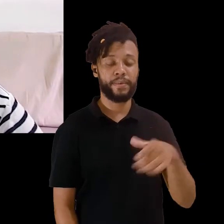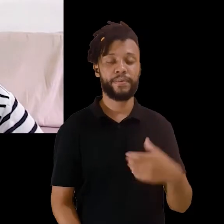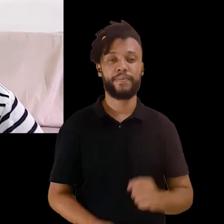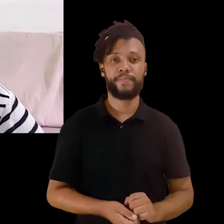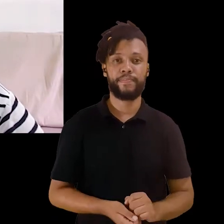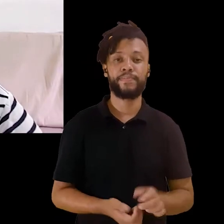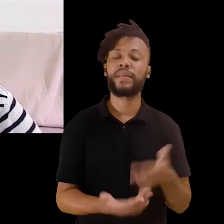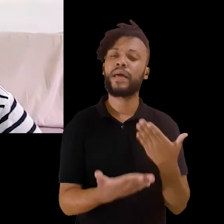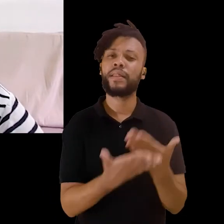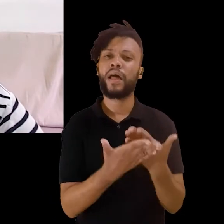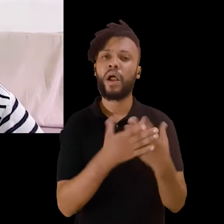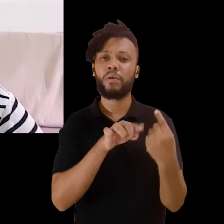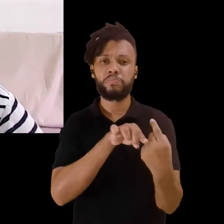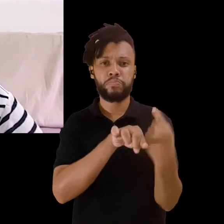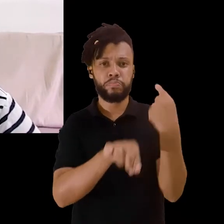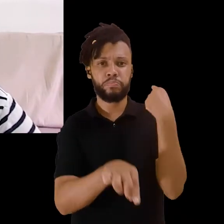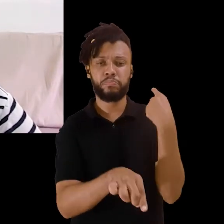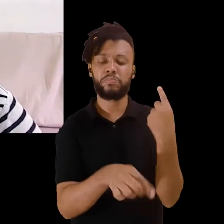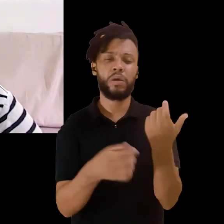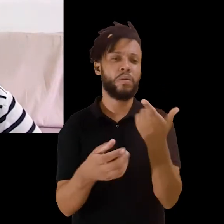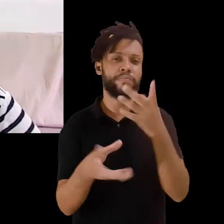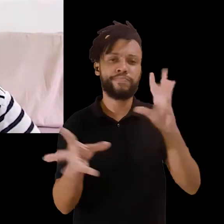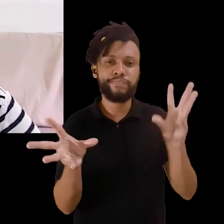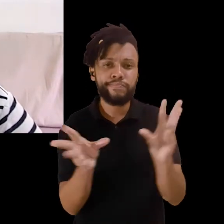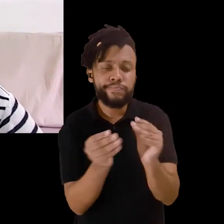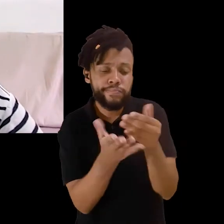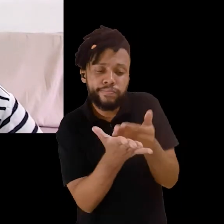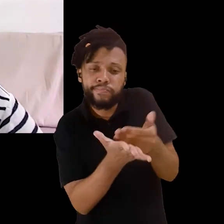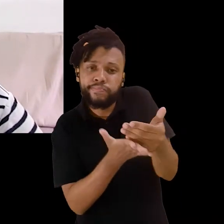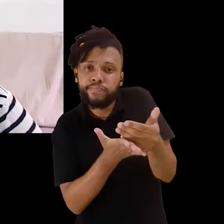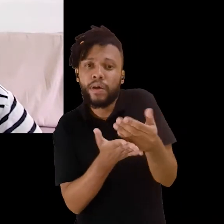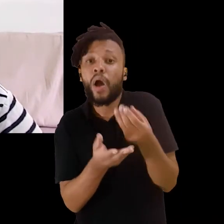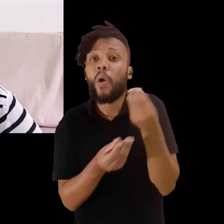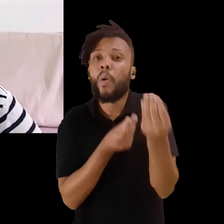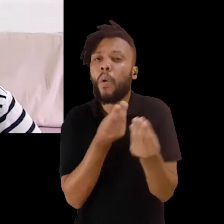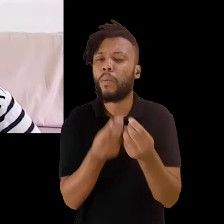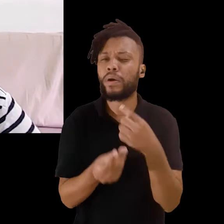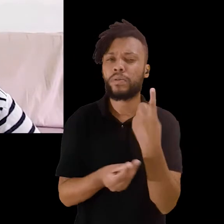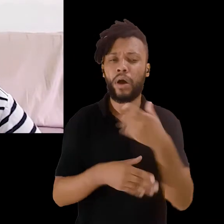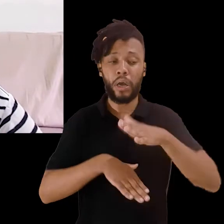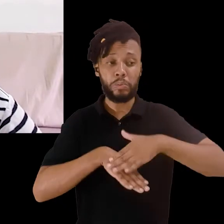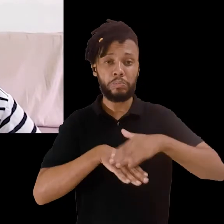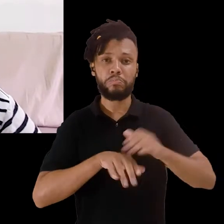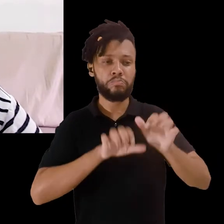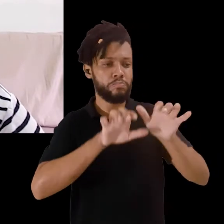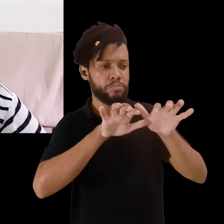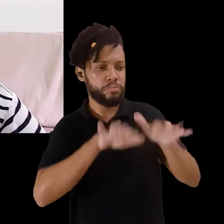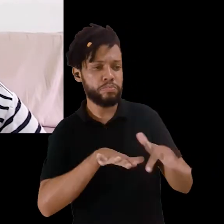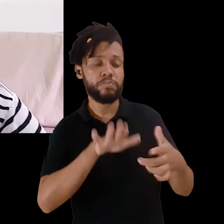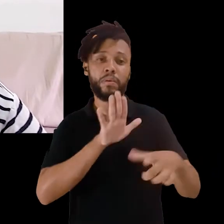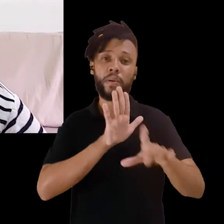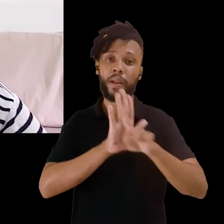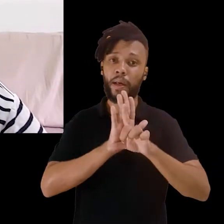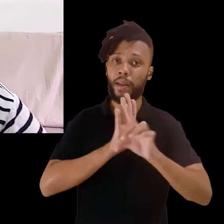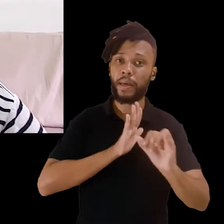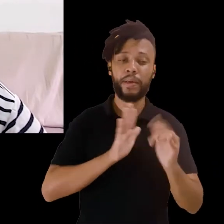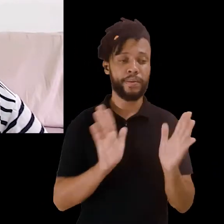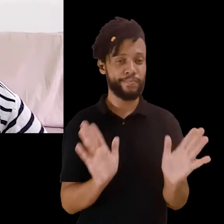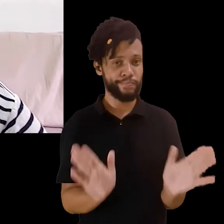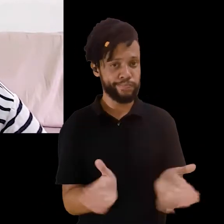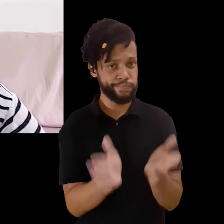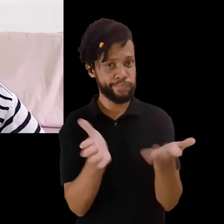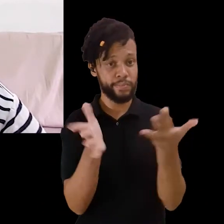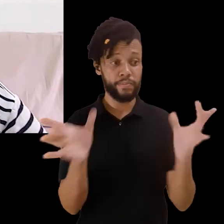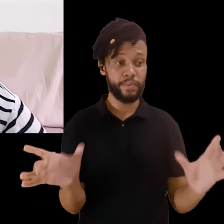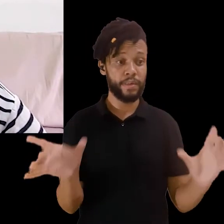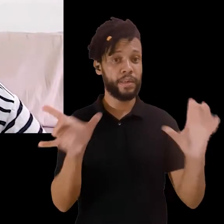uma introduçãozinha sobre como a gente deve trabalhar as leis de incentivo, incrementando os projetos que a